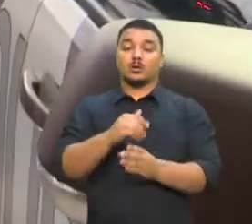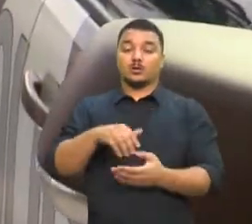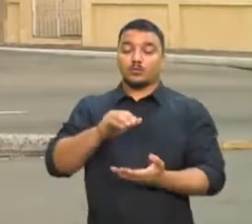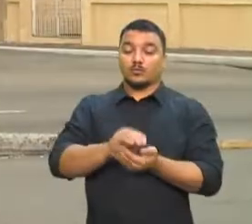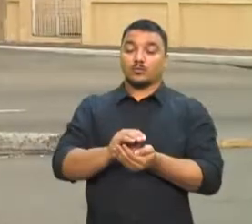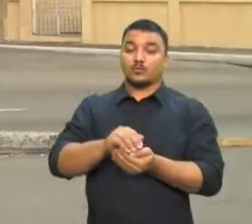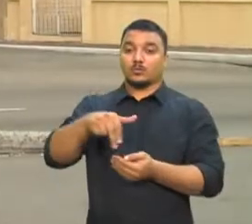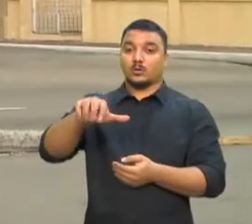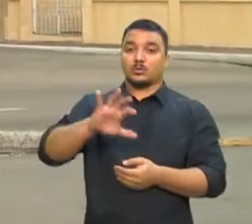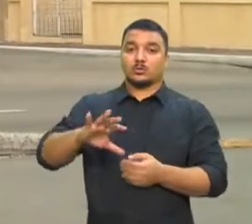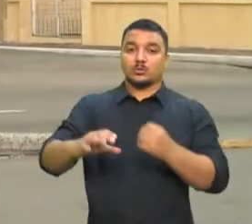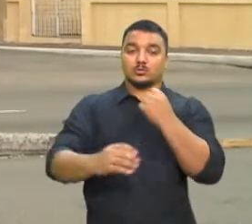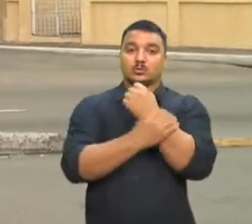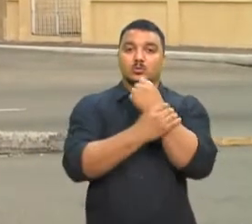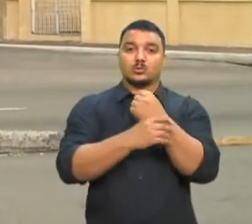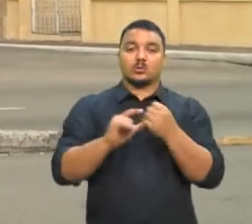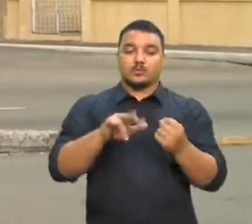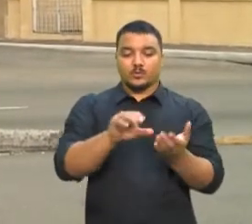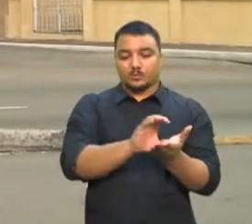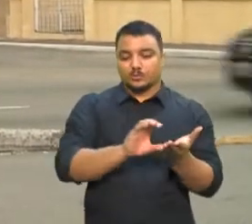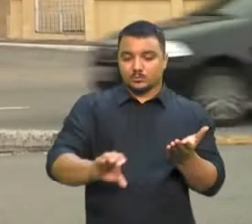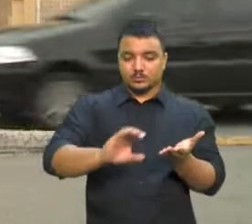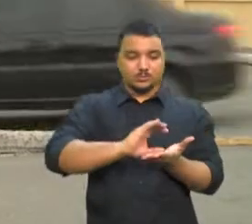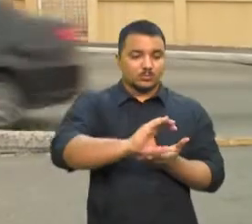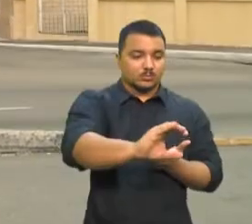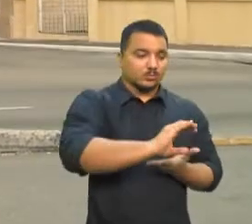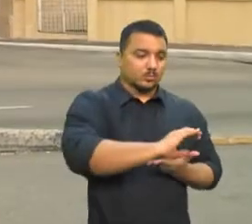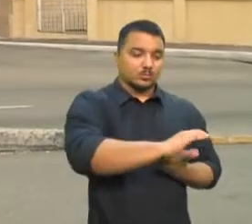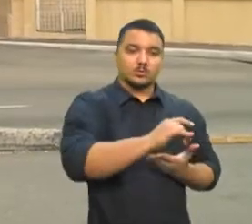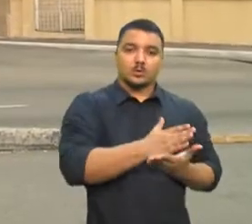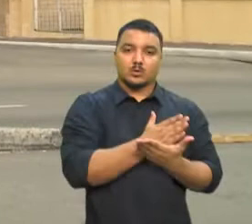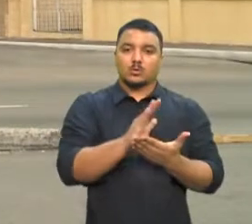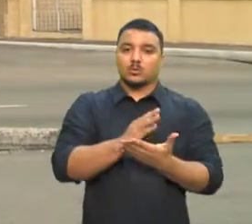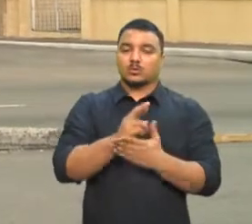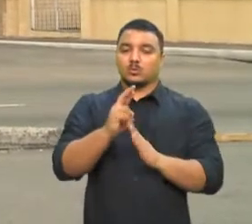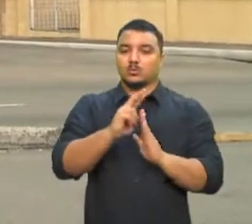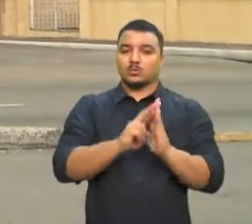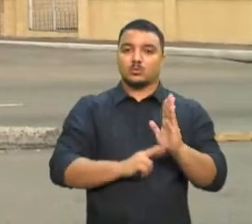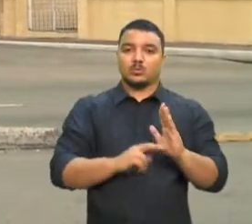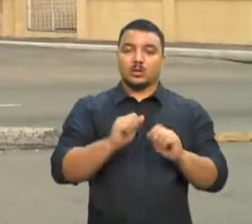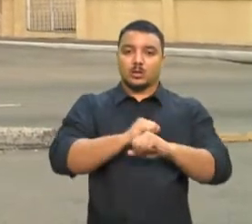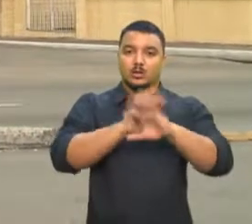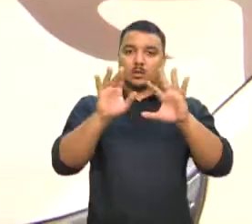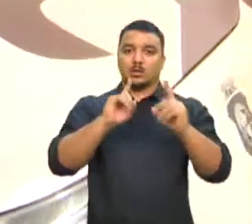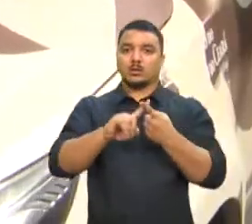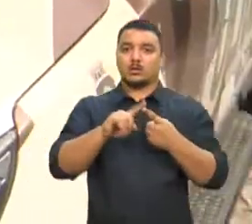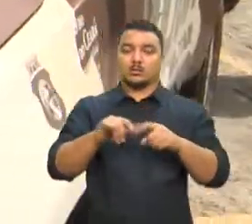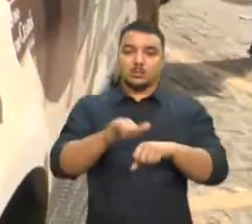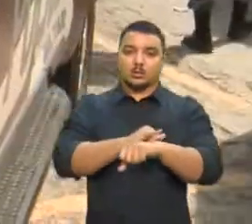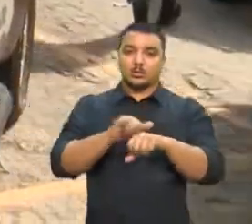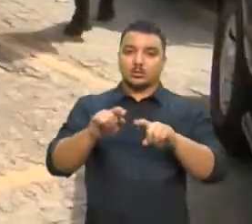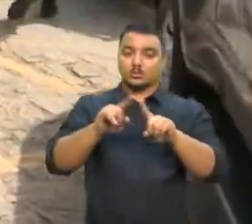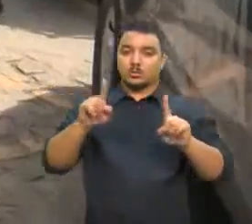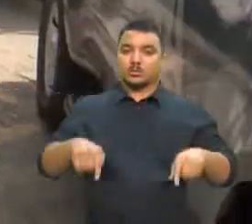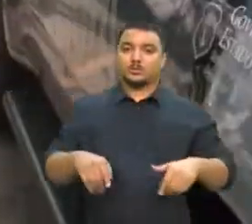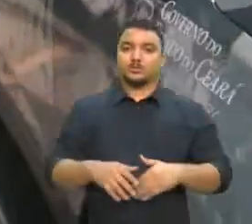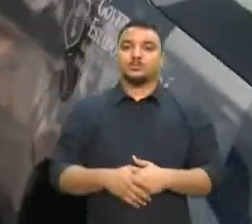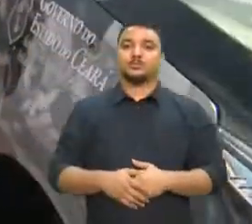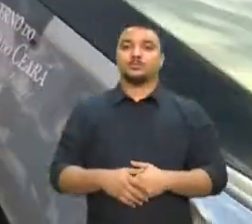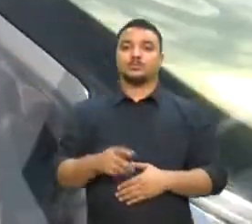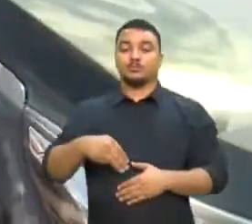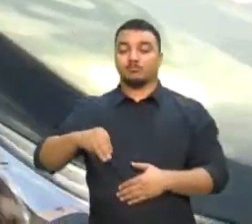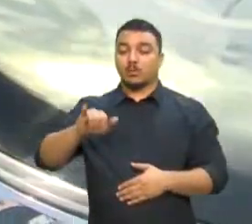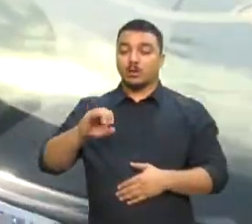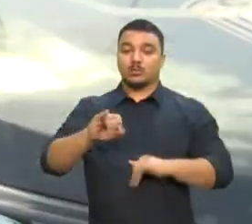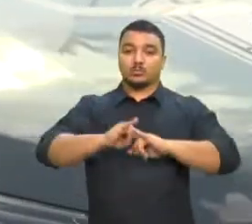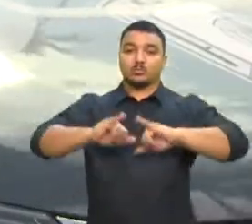Segurança Pública e repassada para estados que atendem a alguns critérios, como de transparência e planos de carreira. Em maio, o governo do Ceará anunciou o